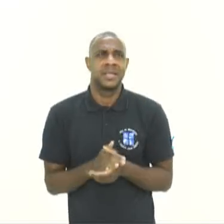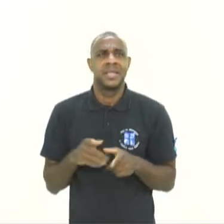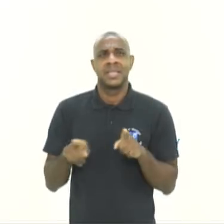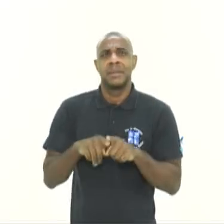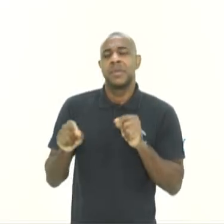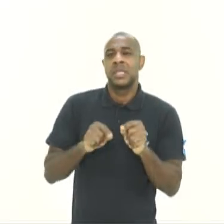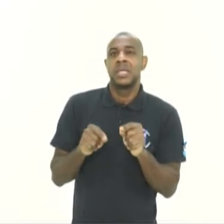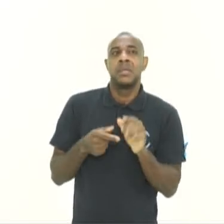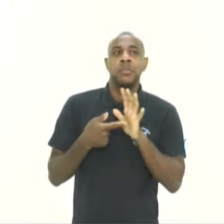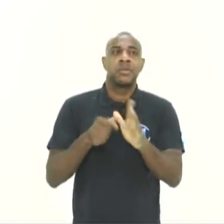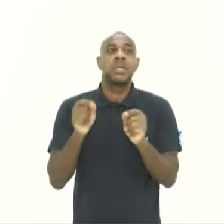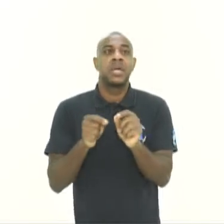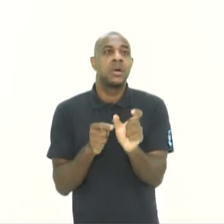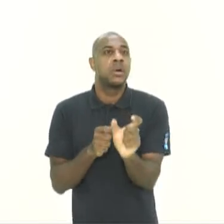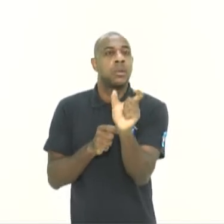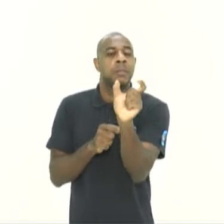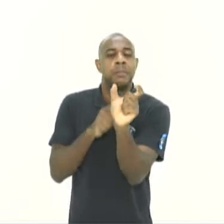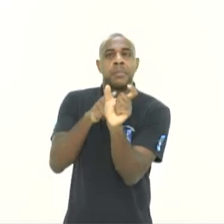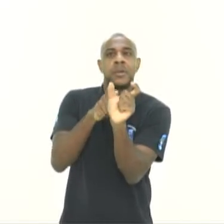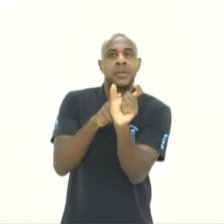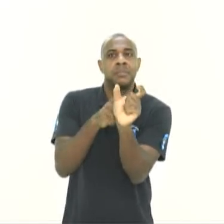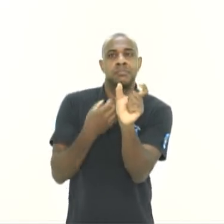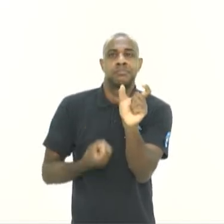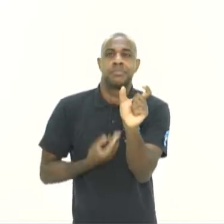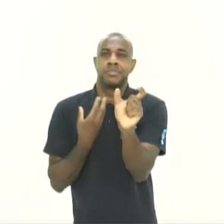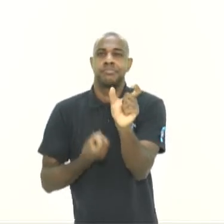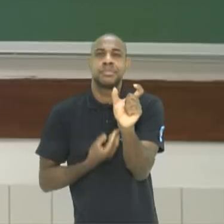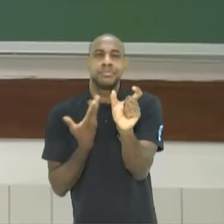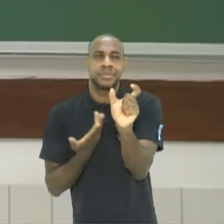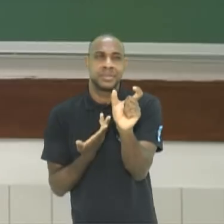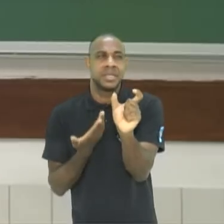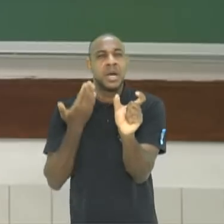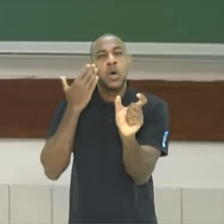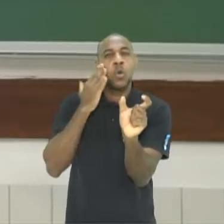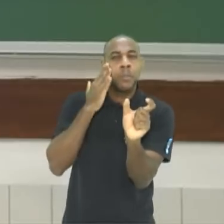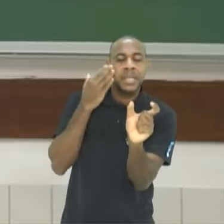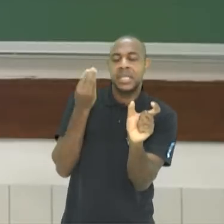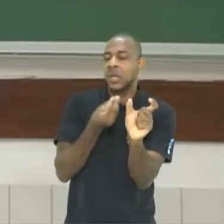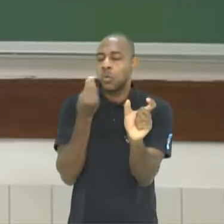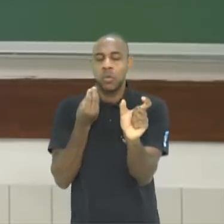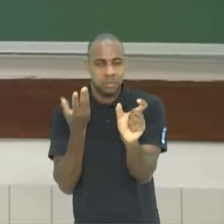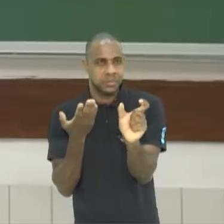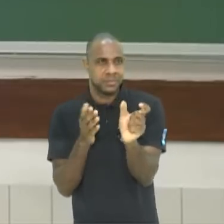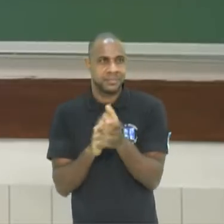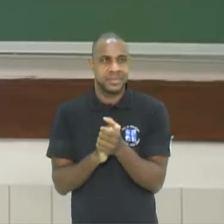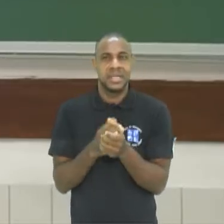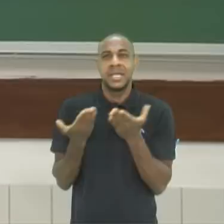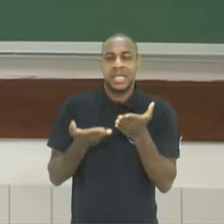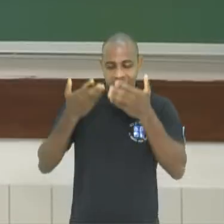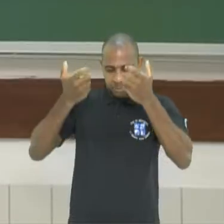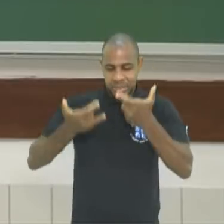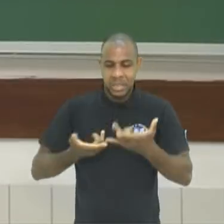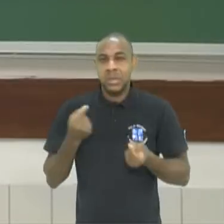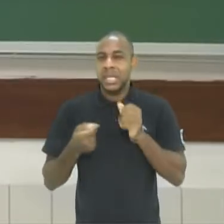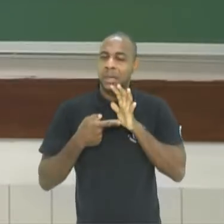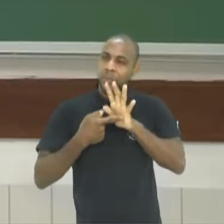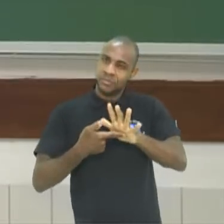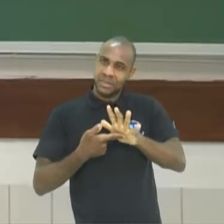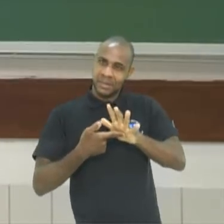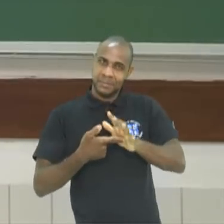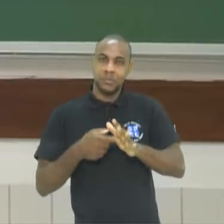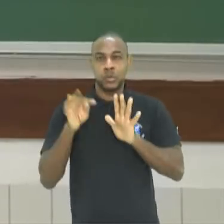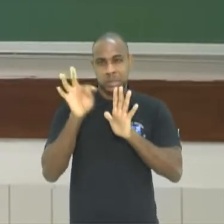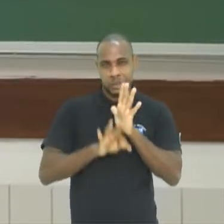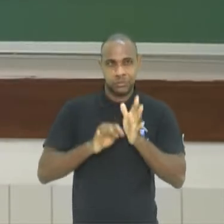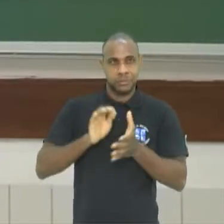inferir o sentido de uma palavra ou expressão. Então ali eu compreender também o que ela quer passar ali no meu